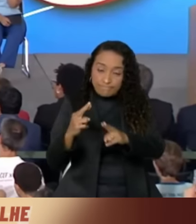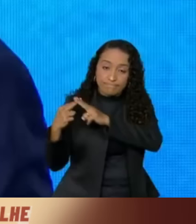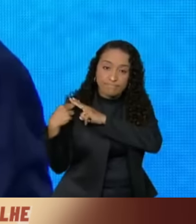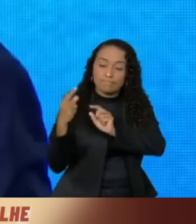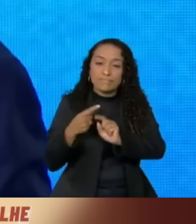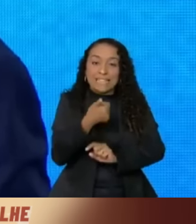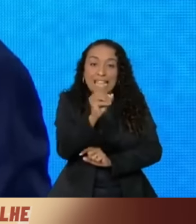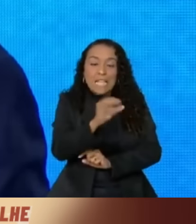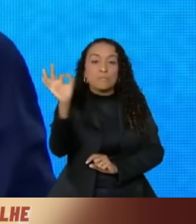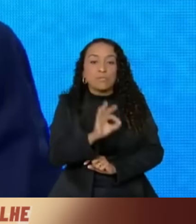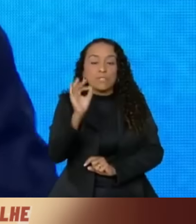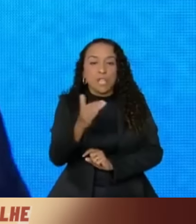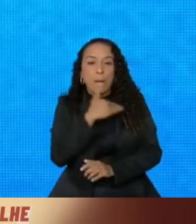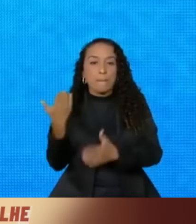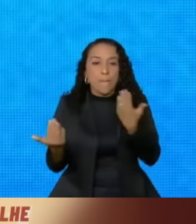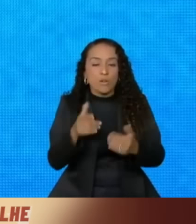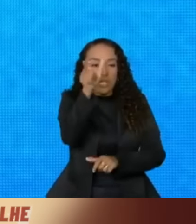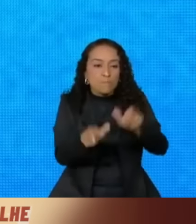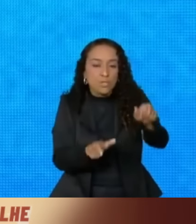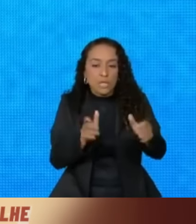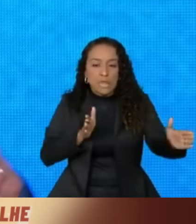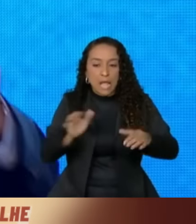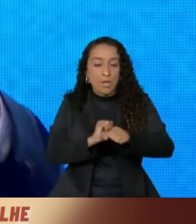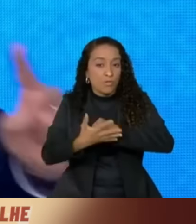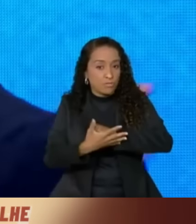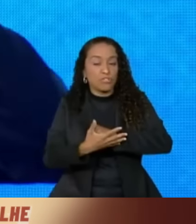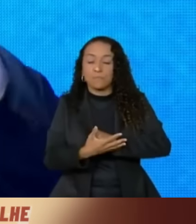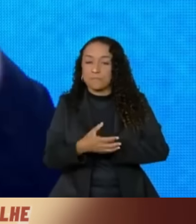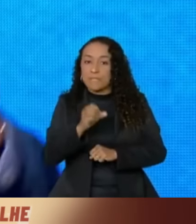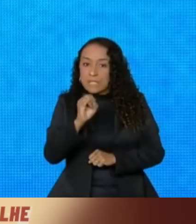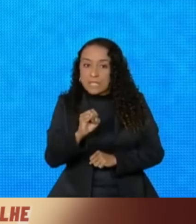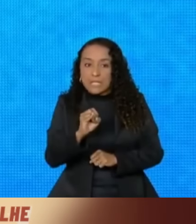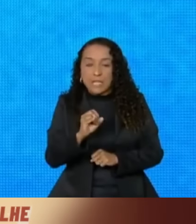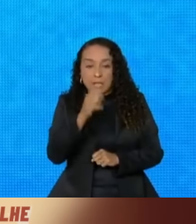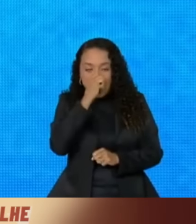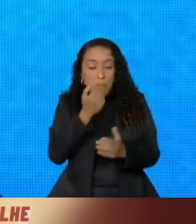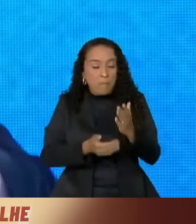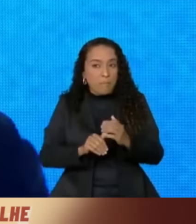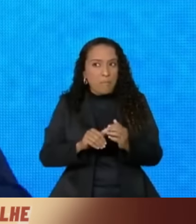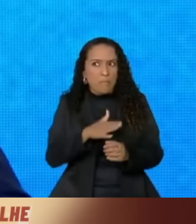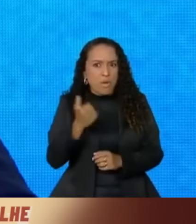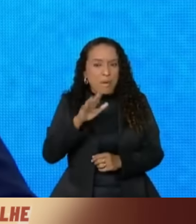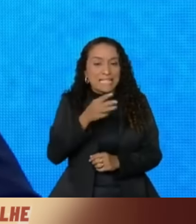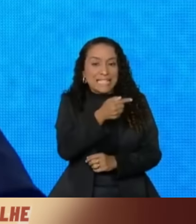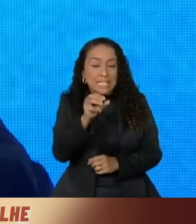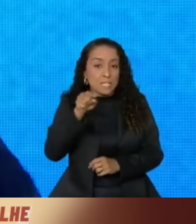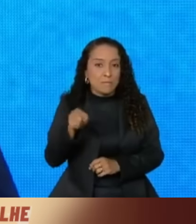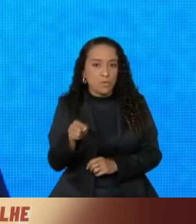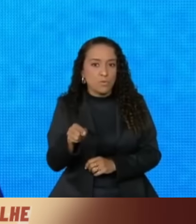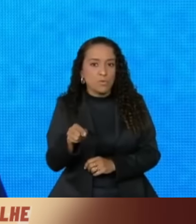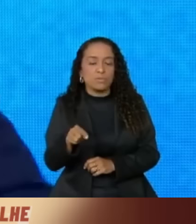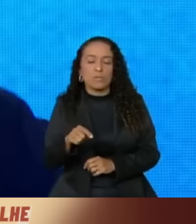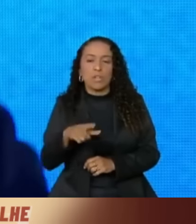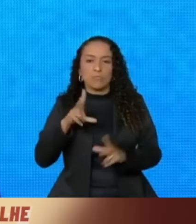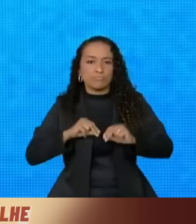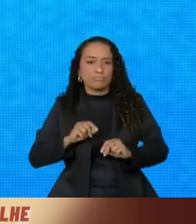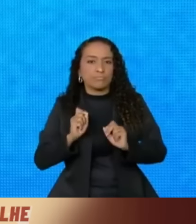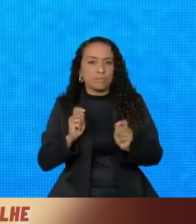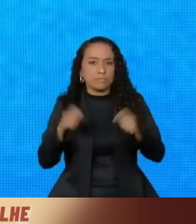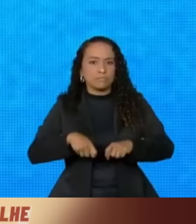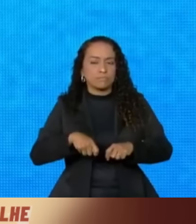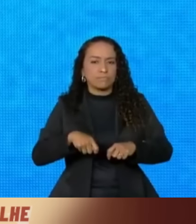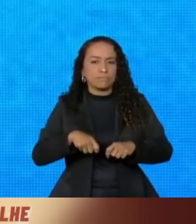por 10% das mortes das pessoas da Covid. E se não morreu mais de 700 mil, a gente deve a honra, a